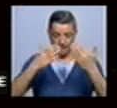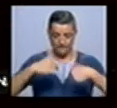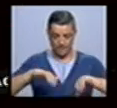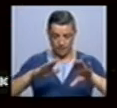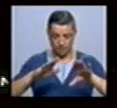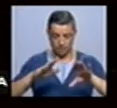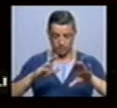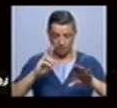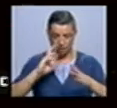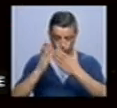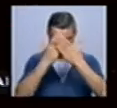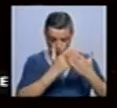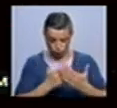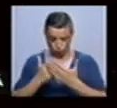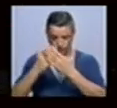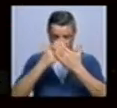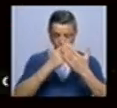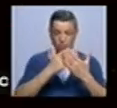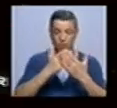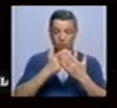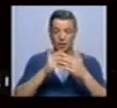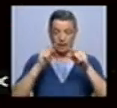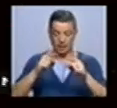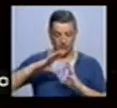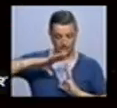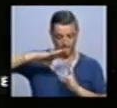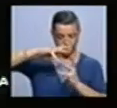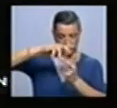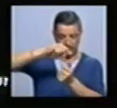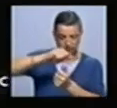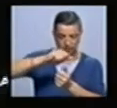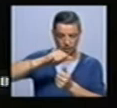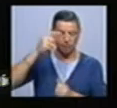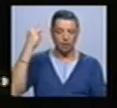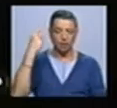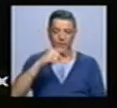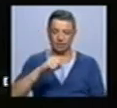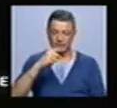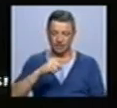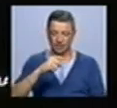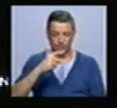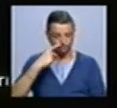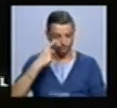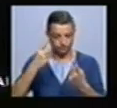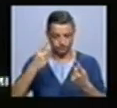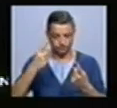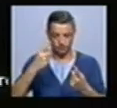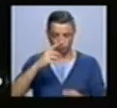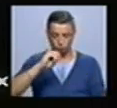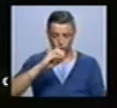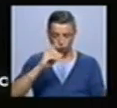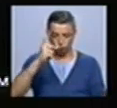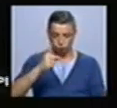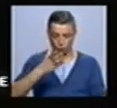o espectro deste exoplaneta, descobriram que ele tinha um espectro rico em sódio. Porquê é que